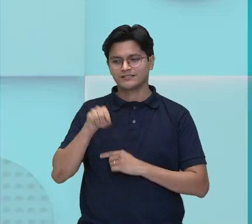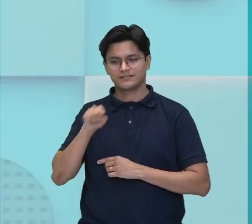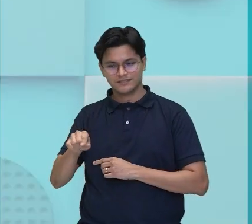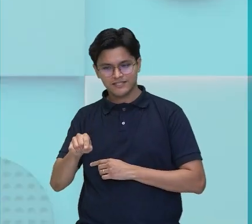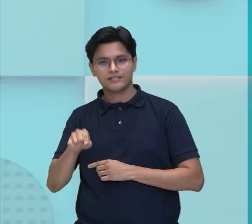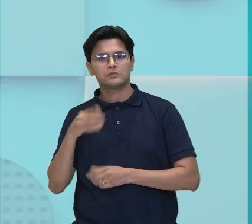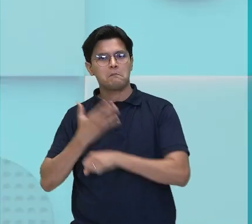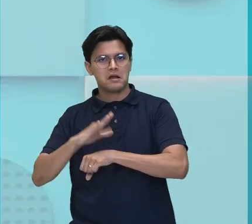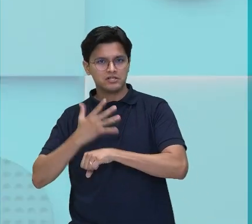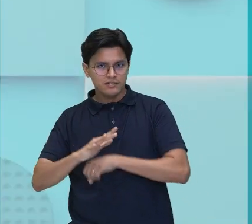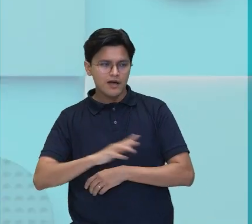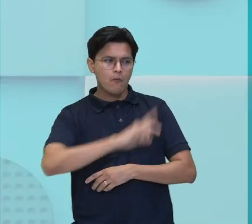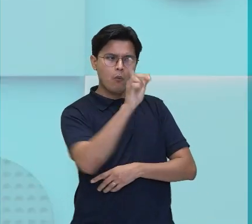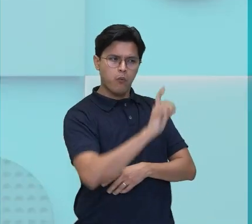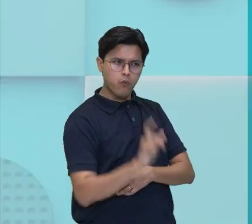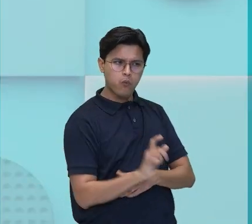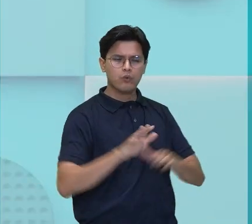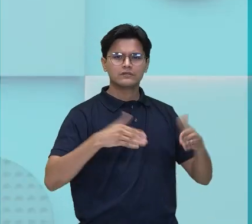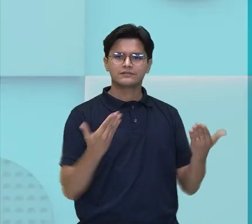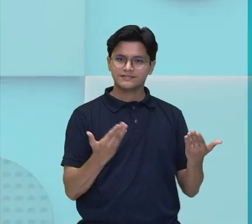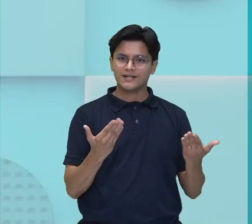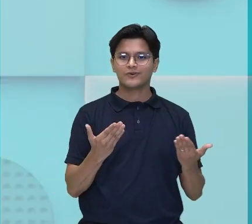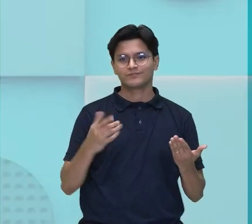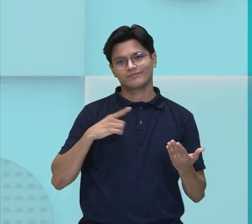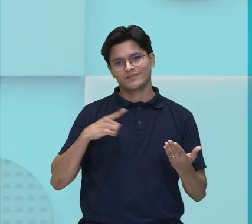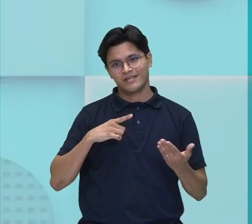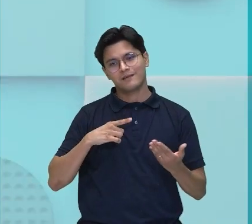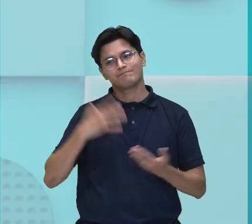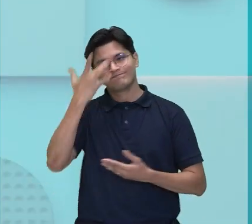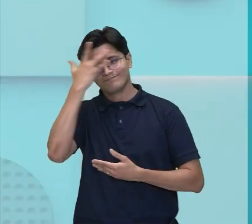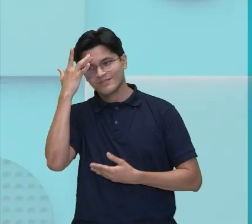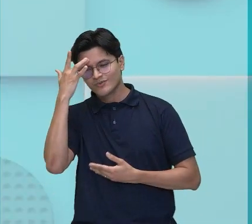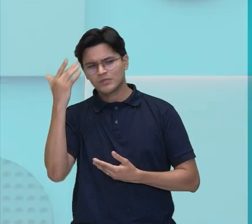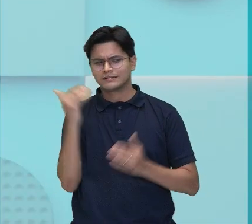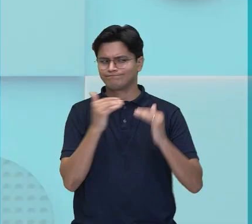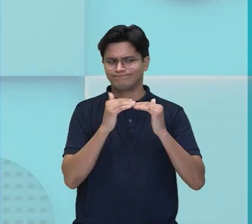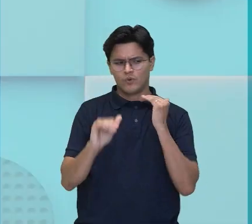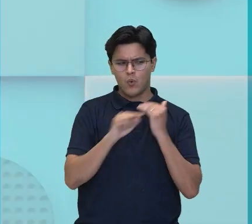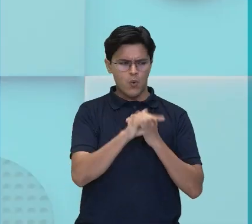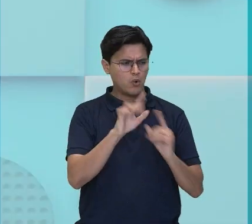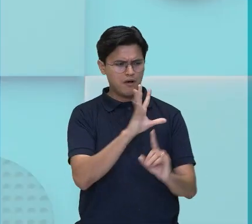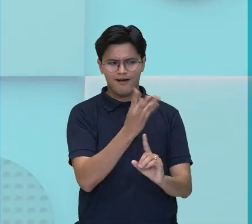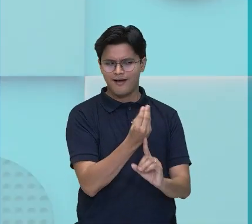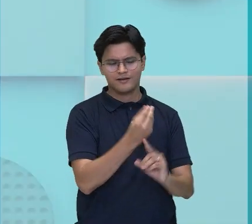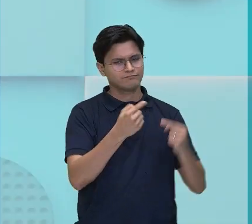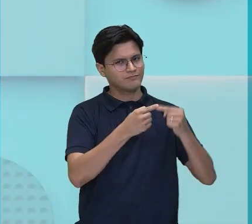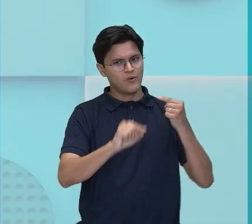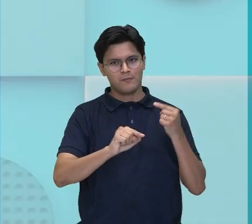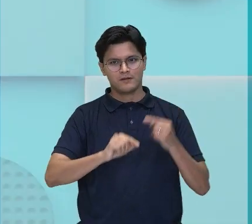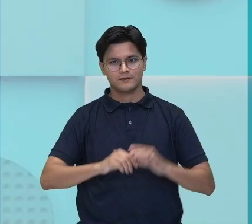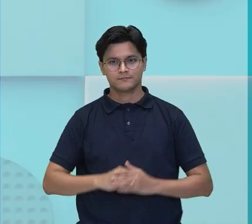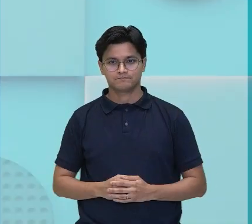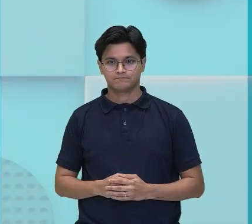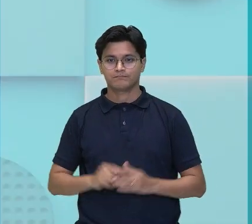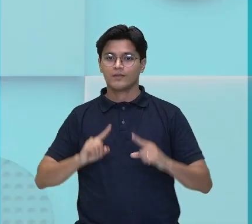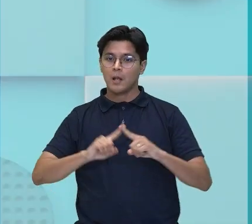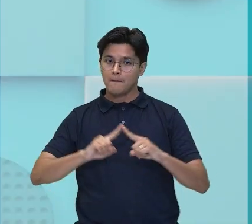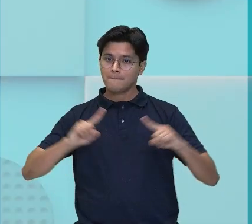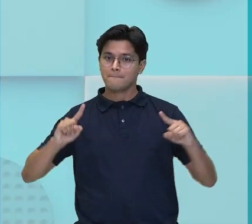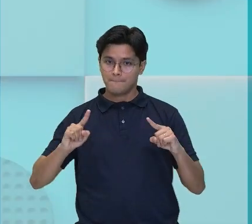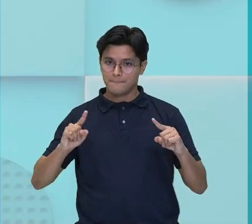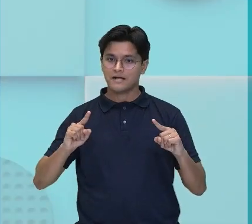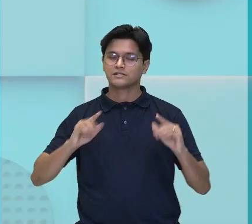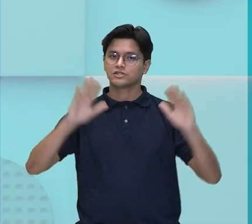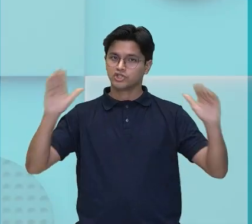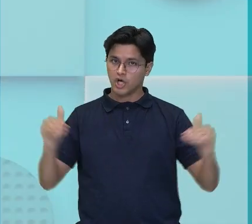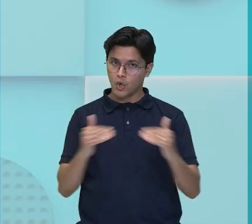população onde tem menos poder aquisitivo. Né? Mas seguindo aqui a lei, então durante a nossa aula nós vamos falar